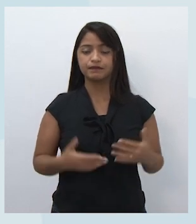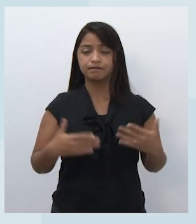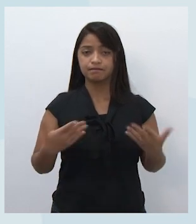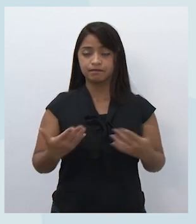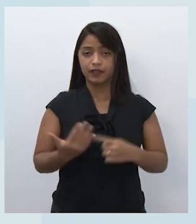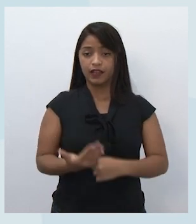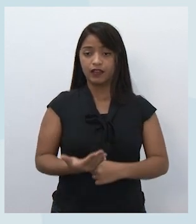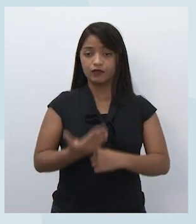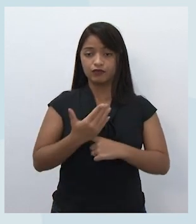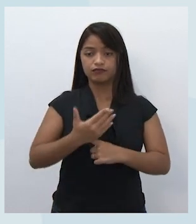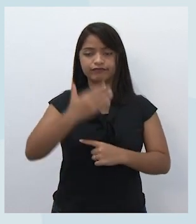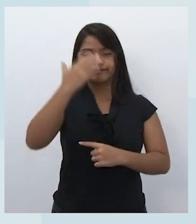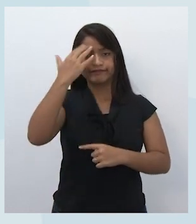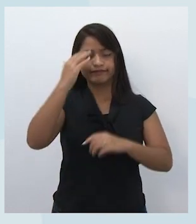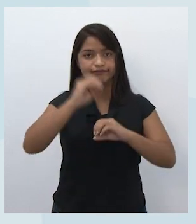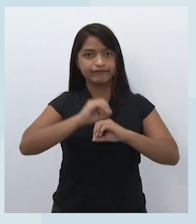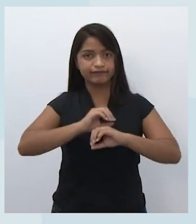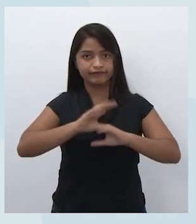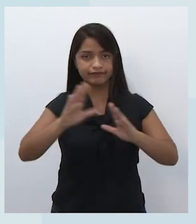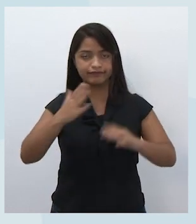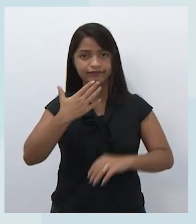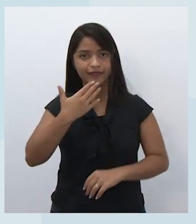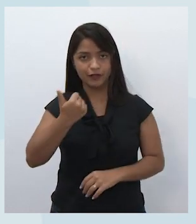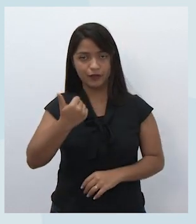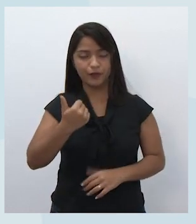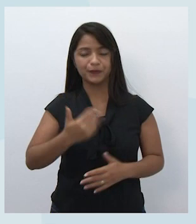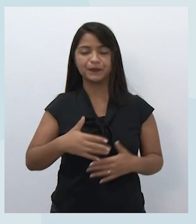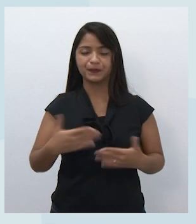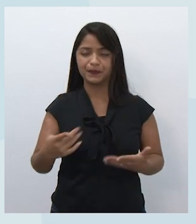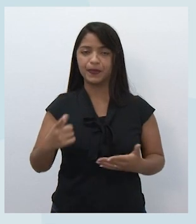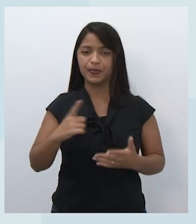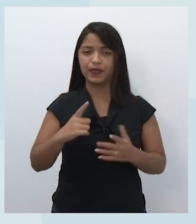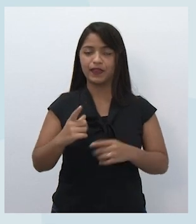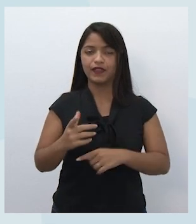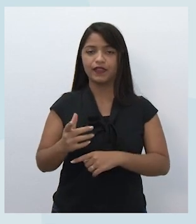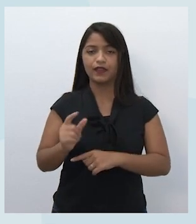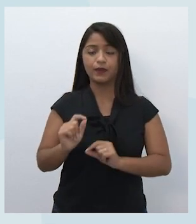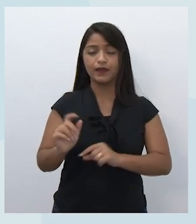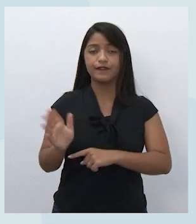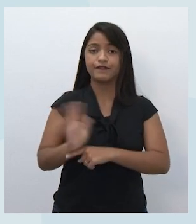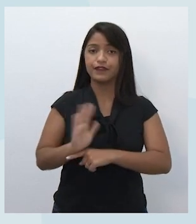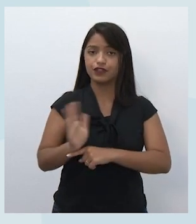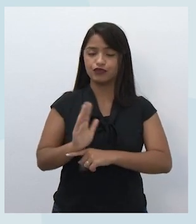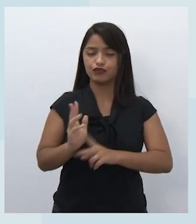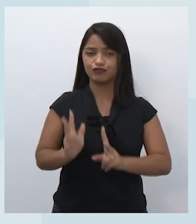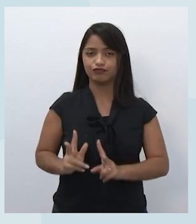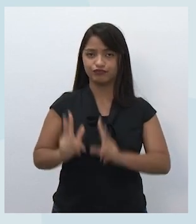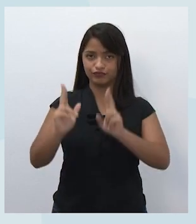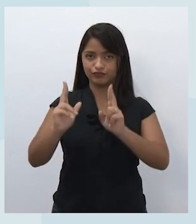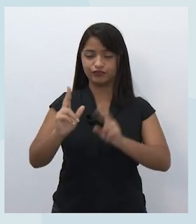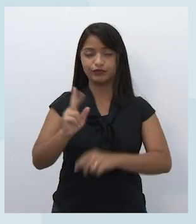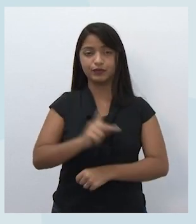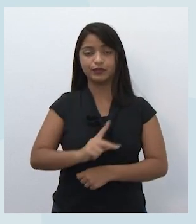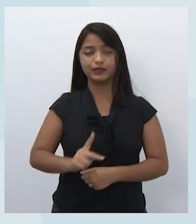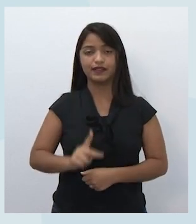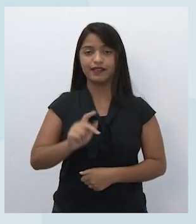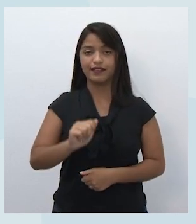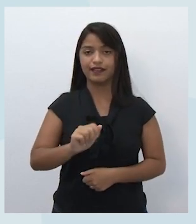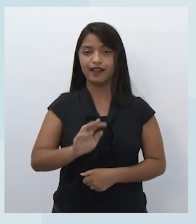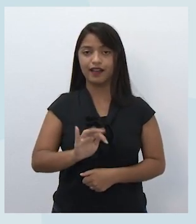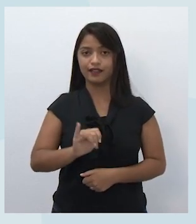um pouquinho melhor sobre esses itinerários, nós trouxemos um recorte de um vídeo da professora Kátia